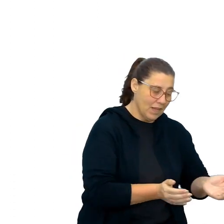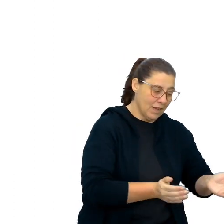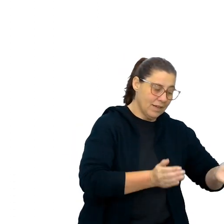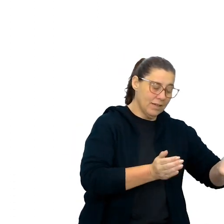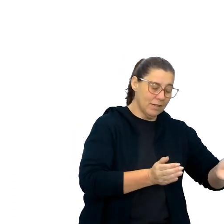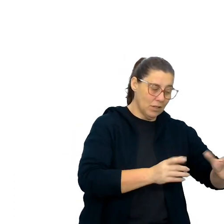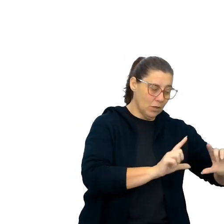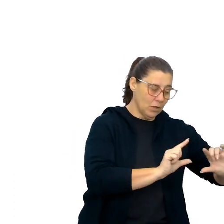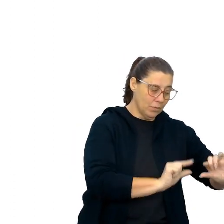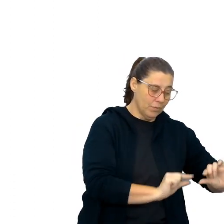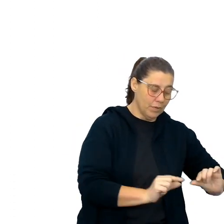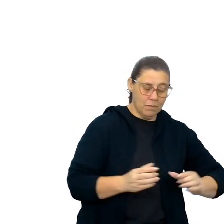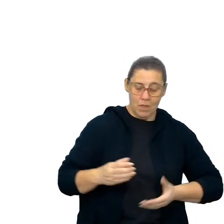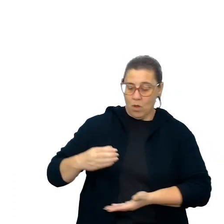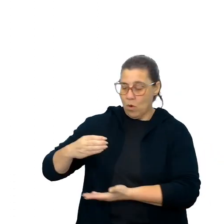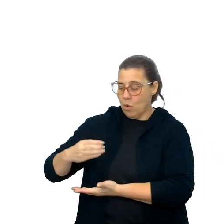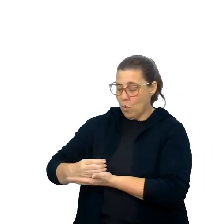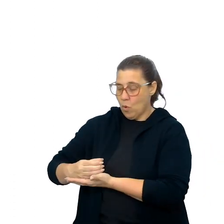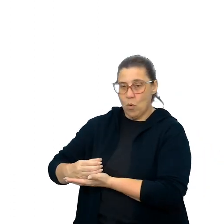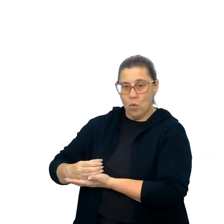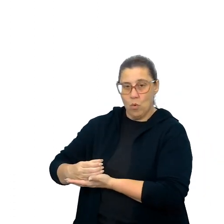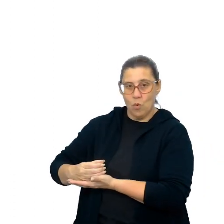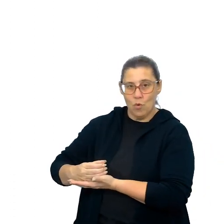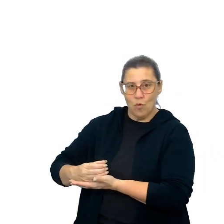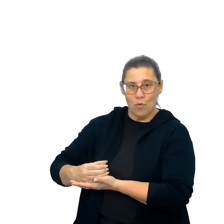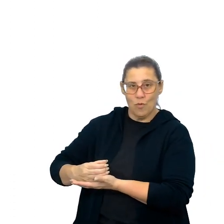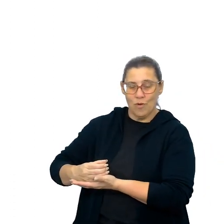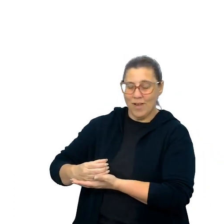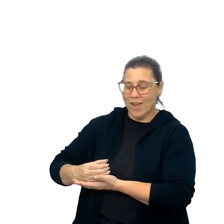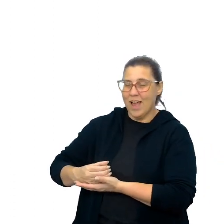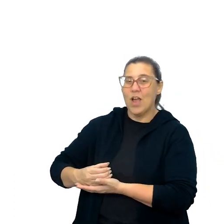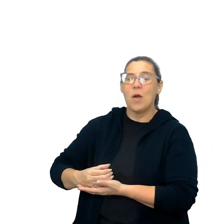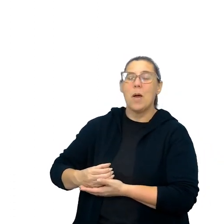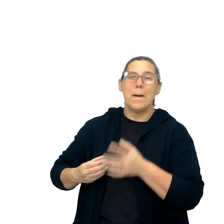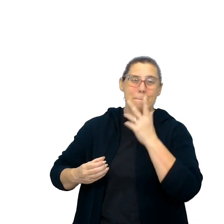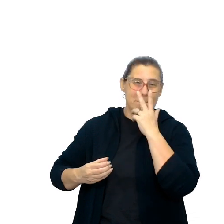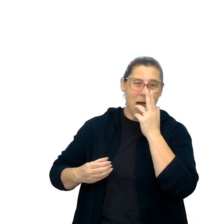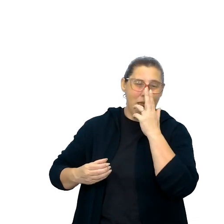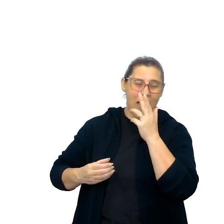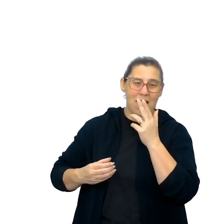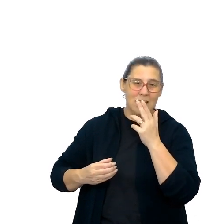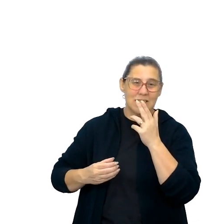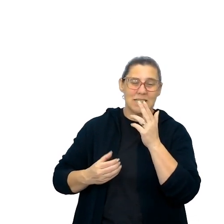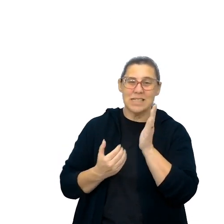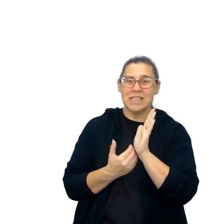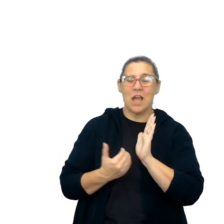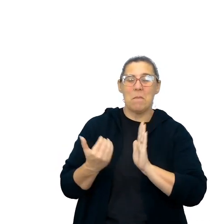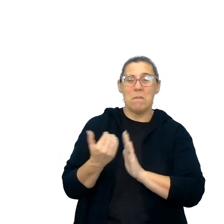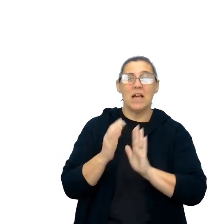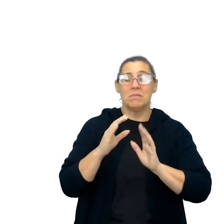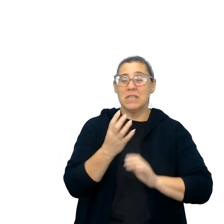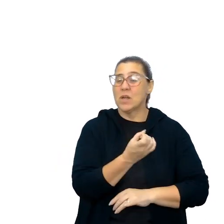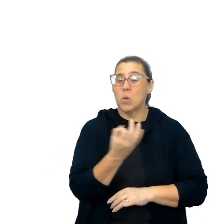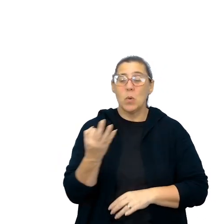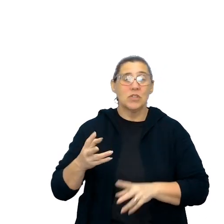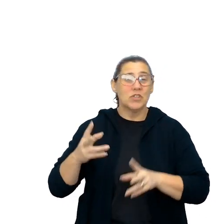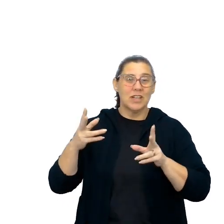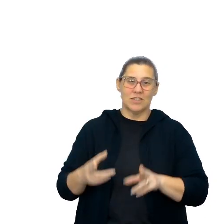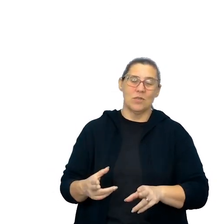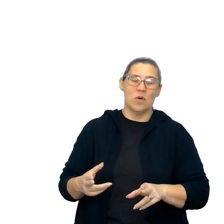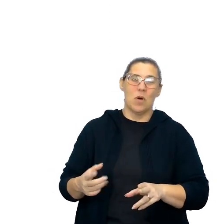estrutura disposta de formas diferentes continua ainda tendo a mesma quantidade